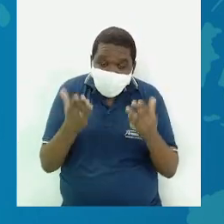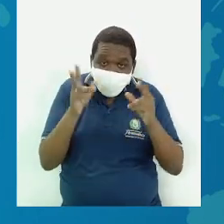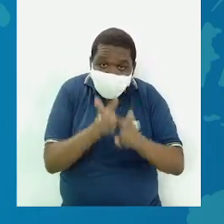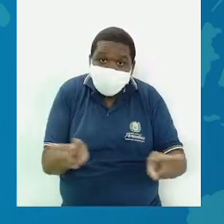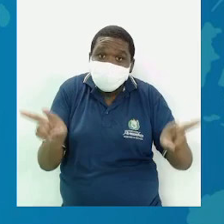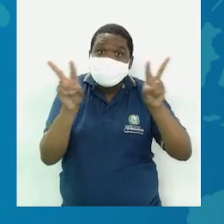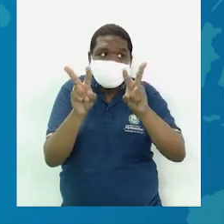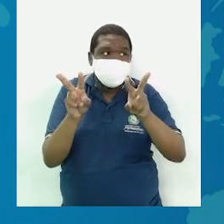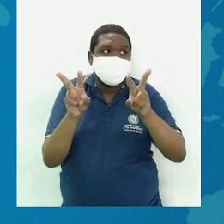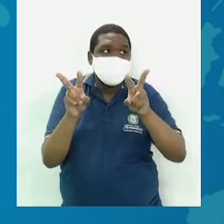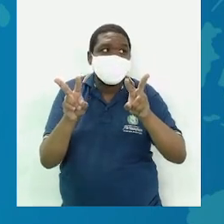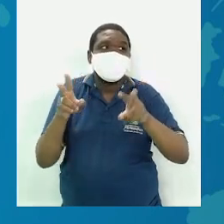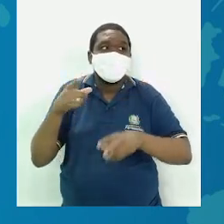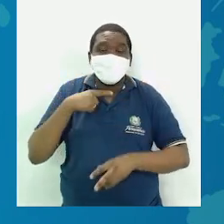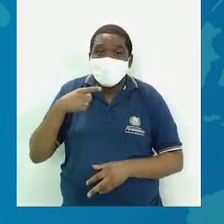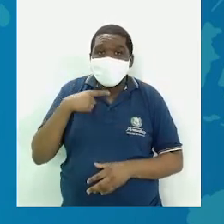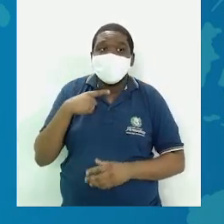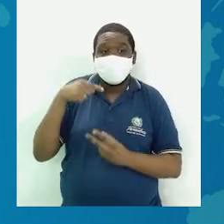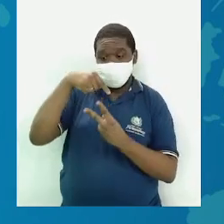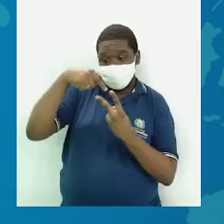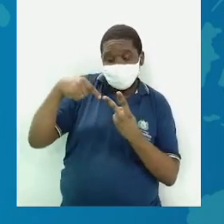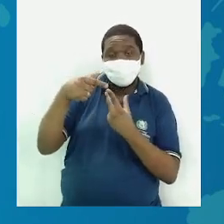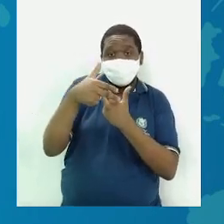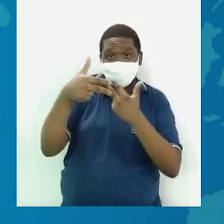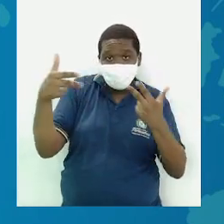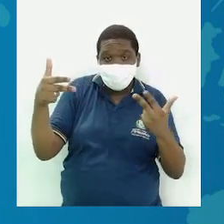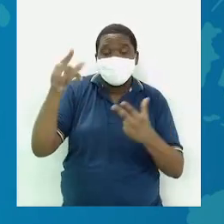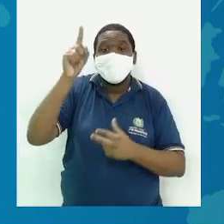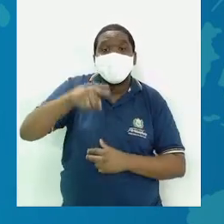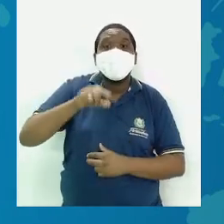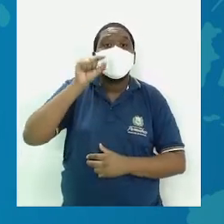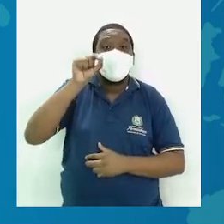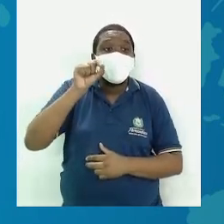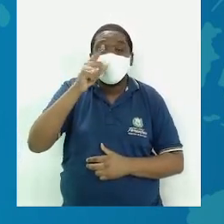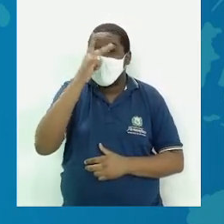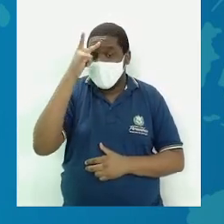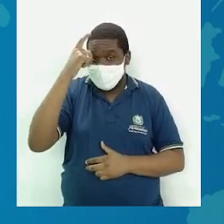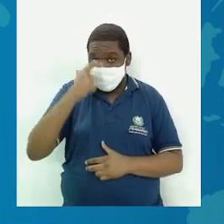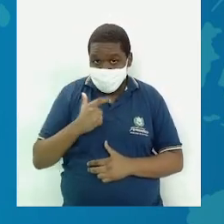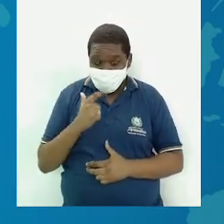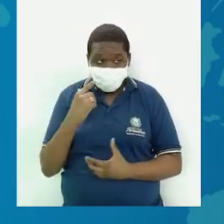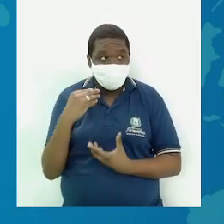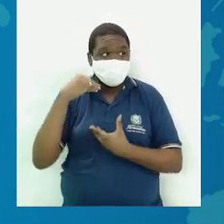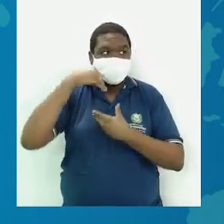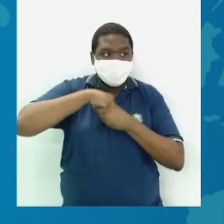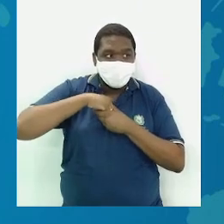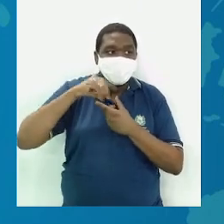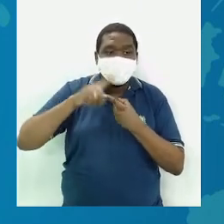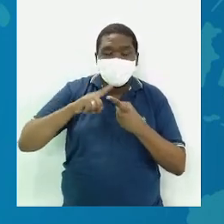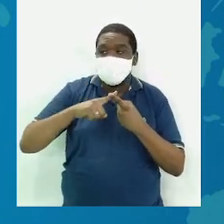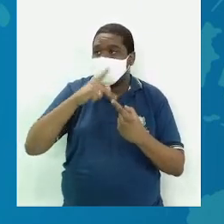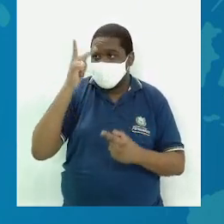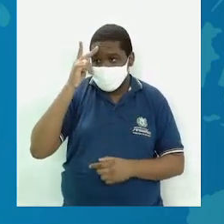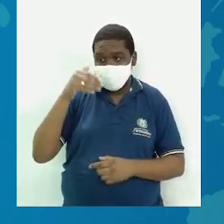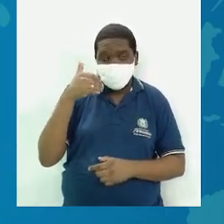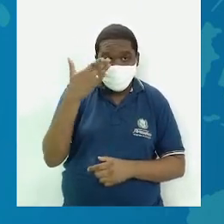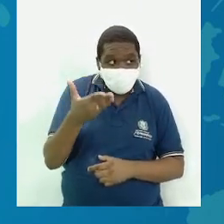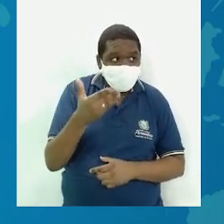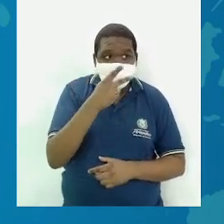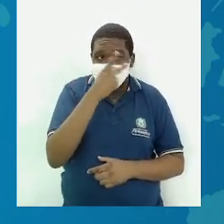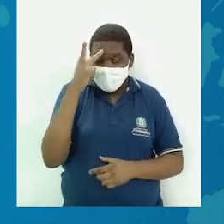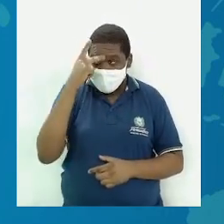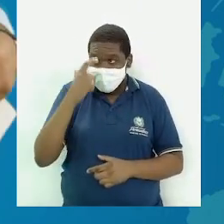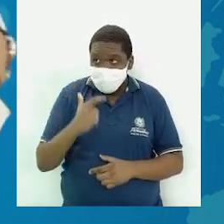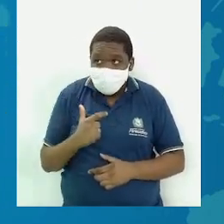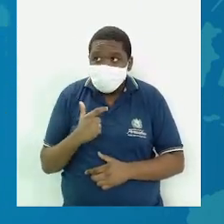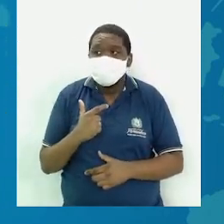homem, ele parte de duas questões. Ele parte da questão do homem interior e do homem exterior, né? Do indivíduo